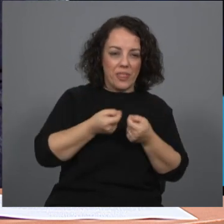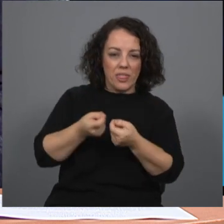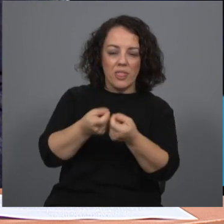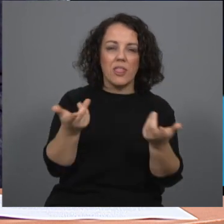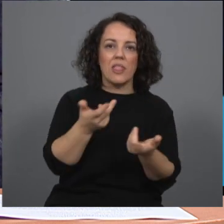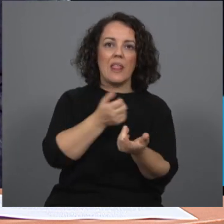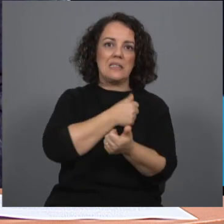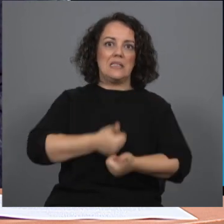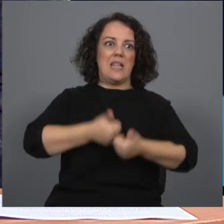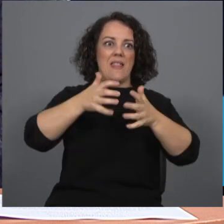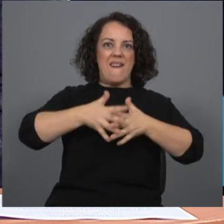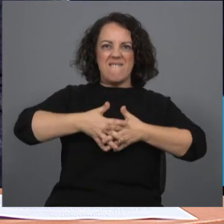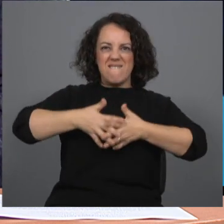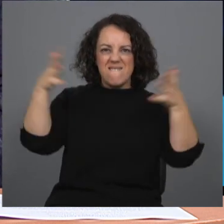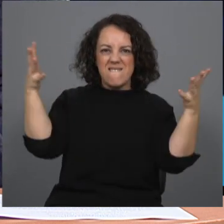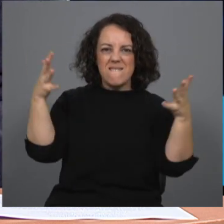é?